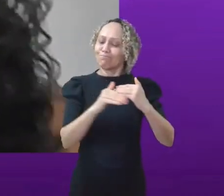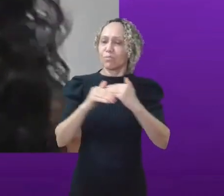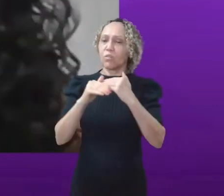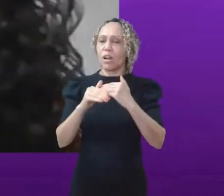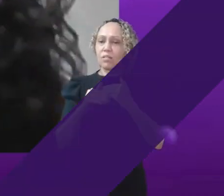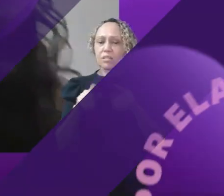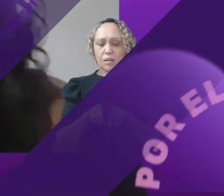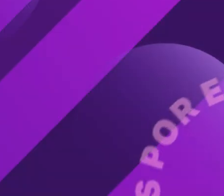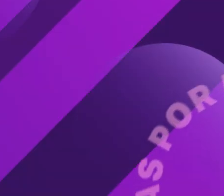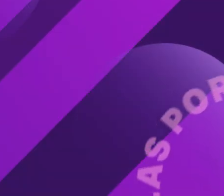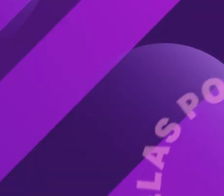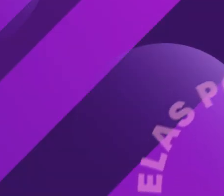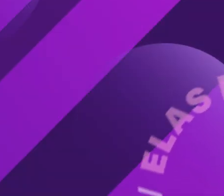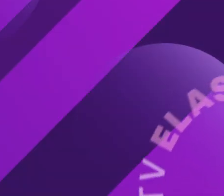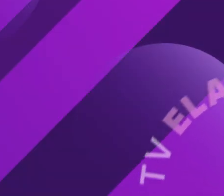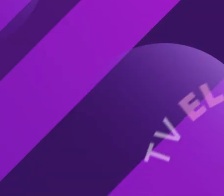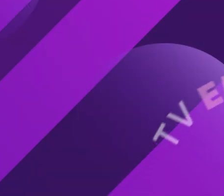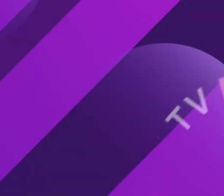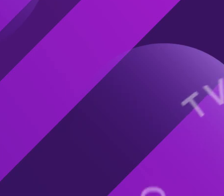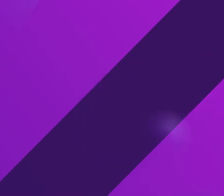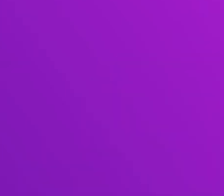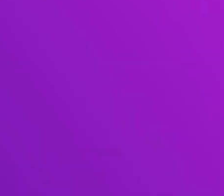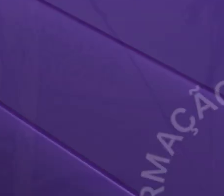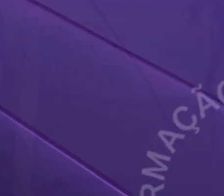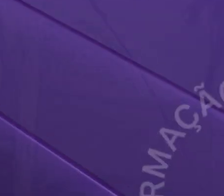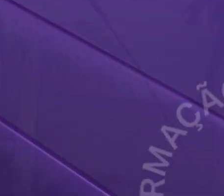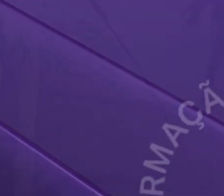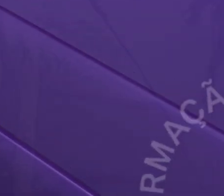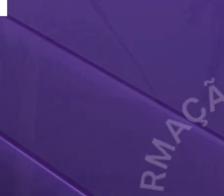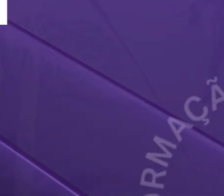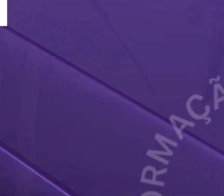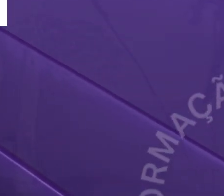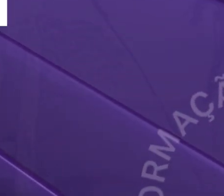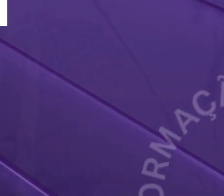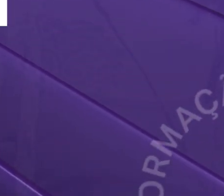cidadã nos destinos da nação.